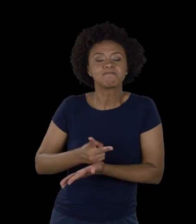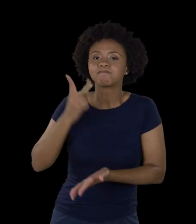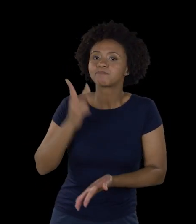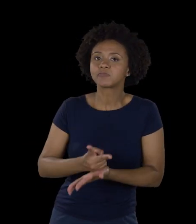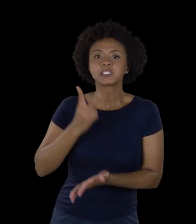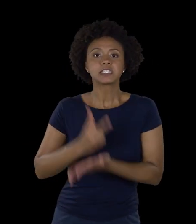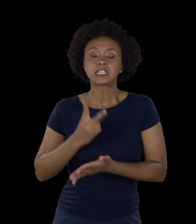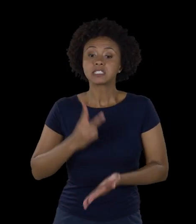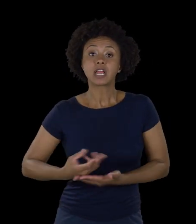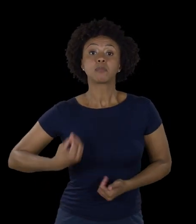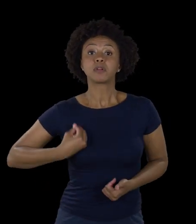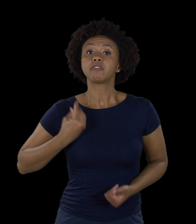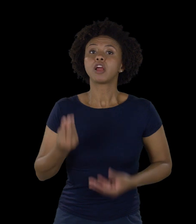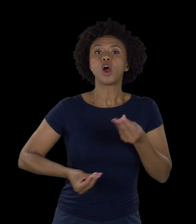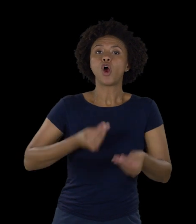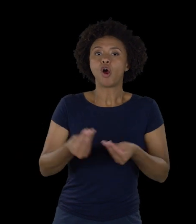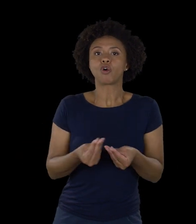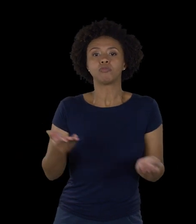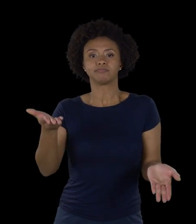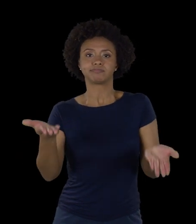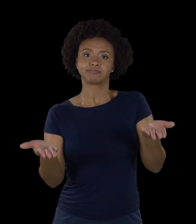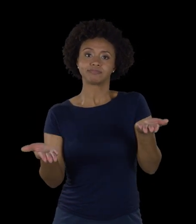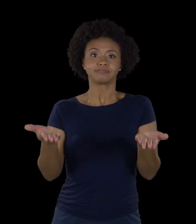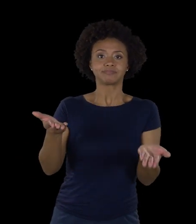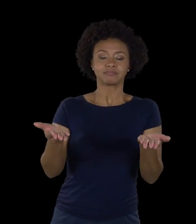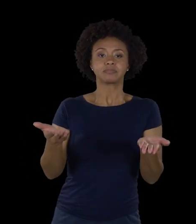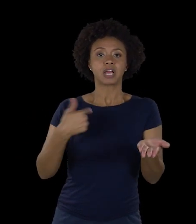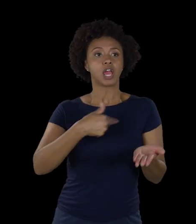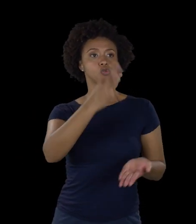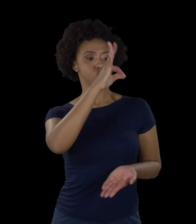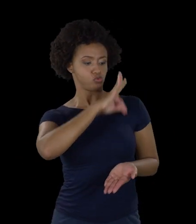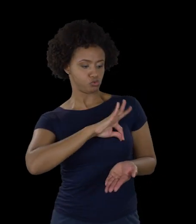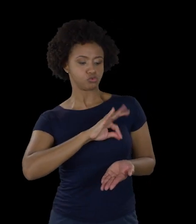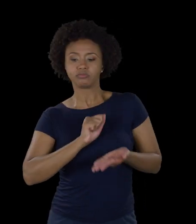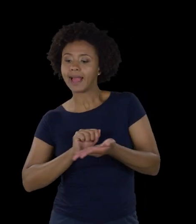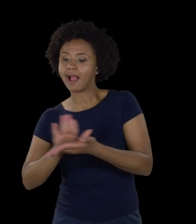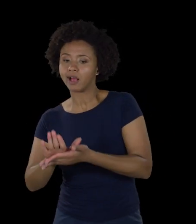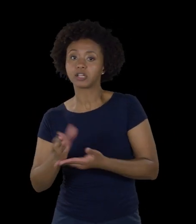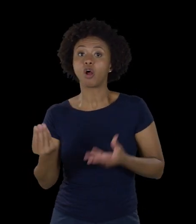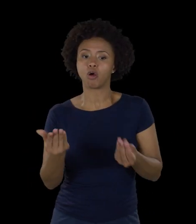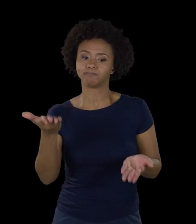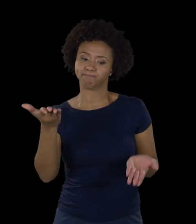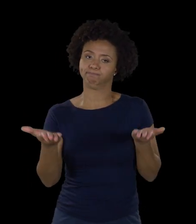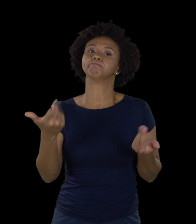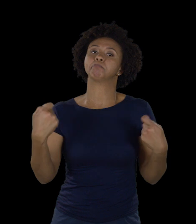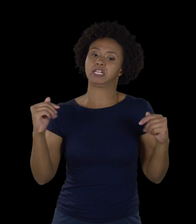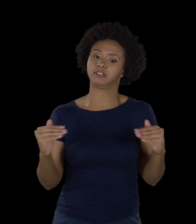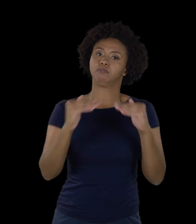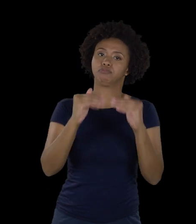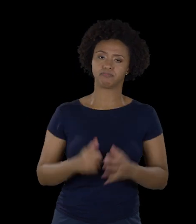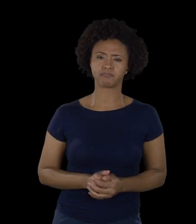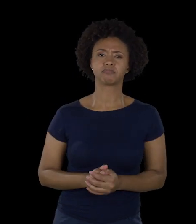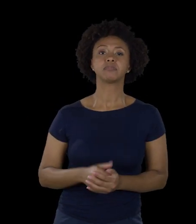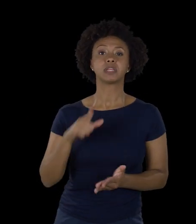viver no equilíbrio entre o que você ganha e o que você gasta. Uma pesquisa feita pela